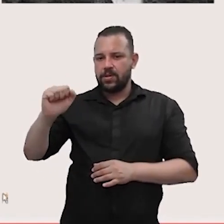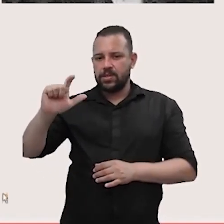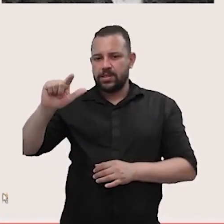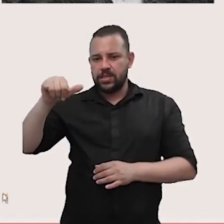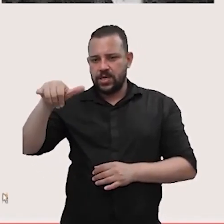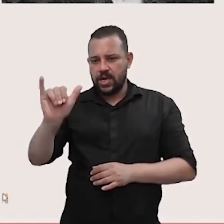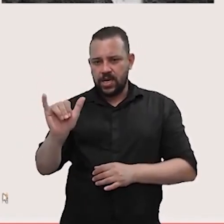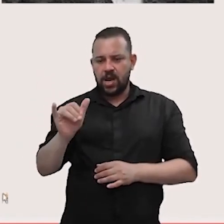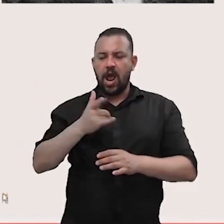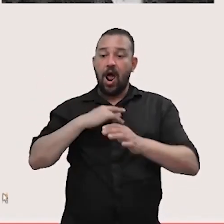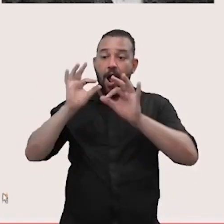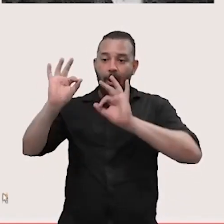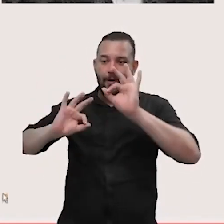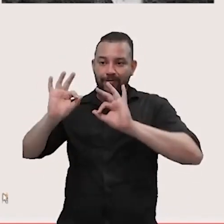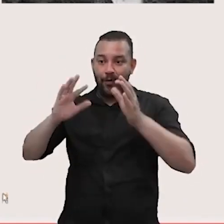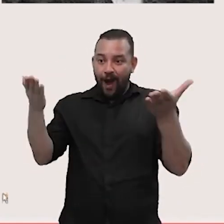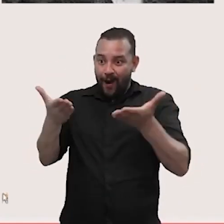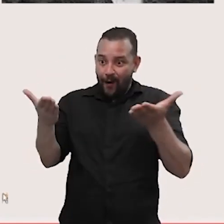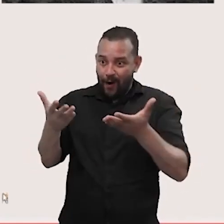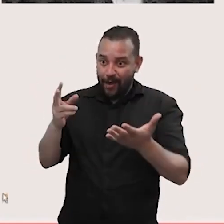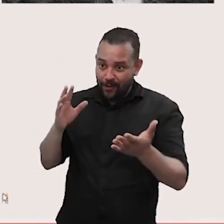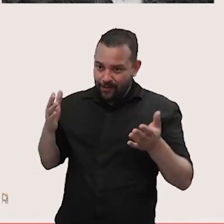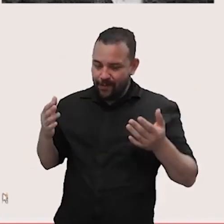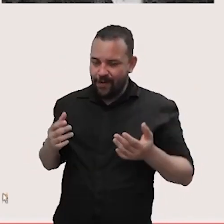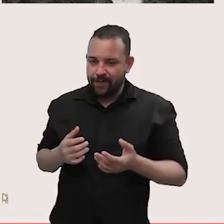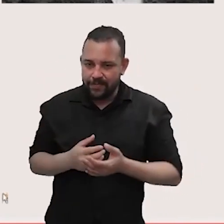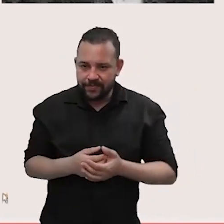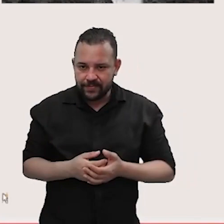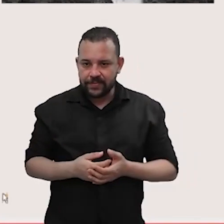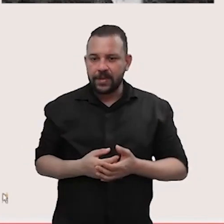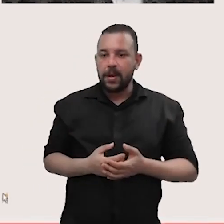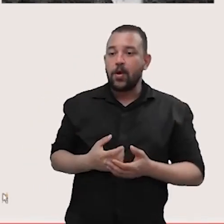a organizou, agora sim, pelo número